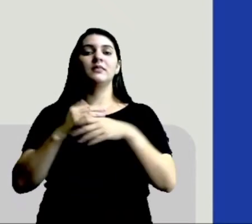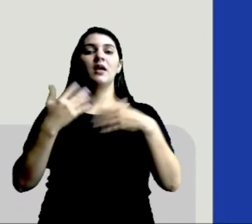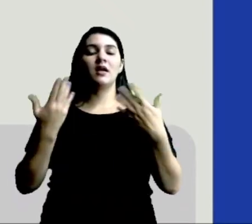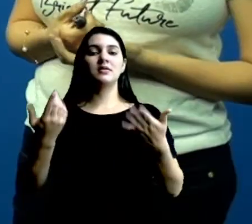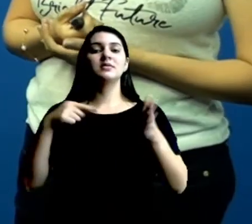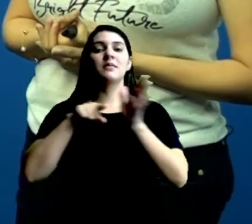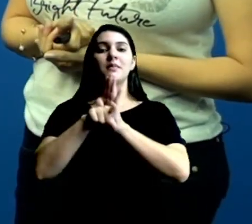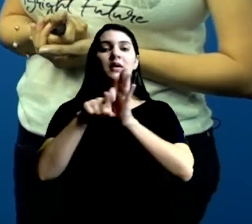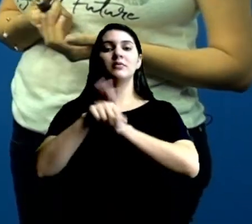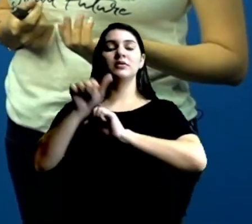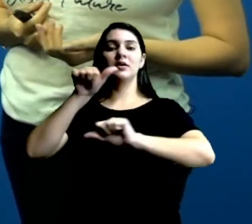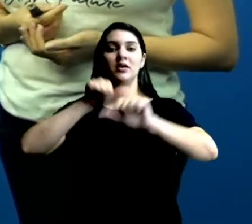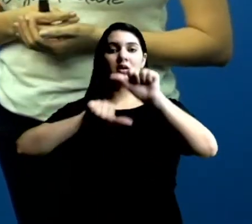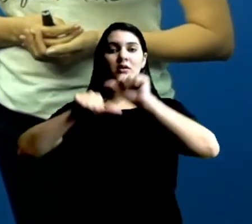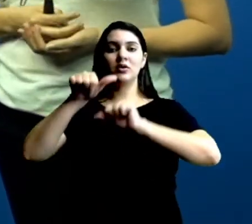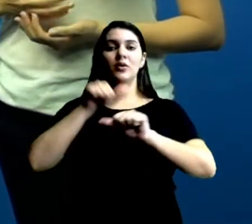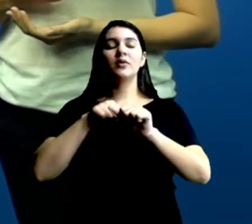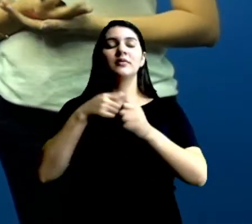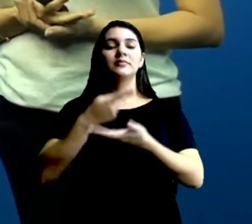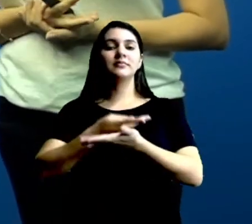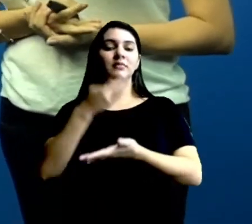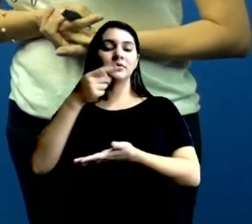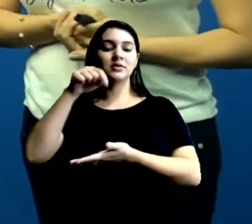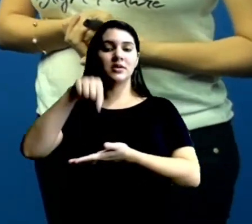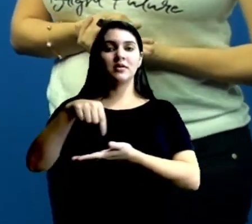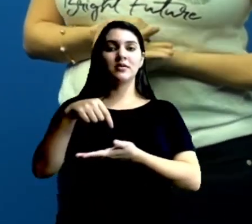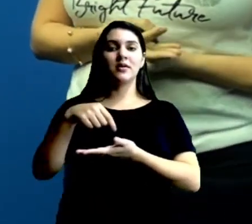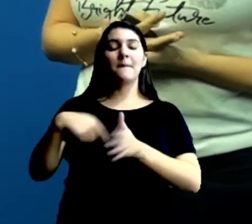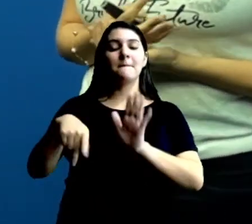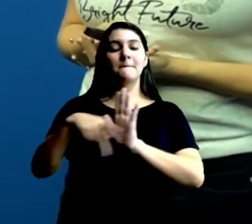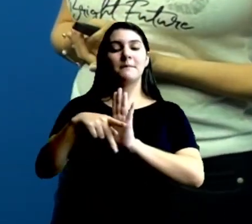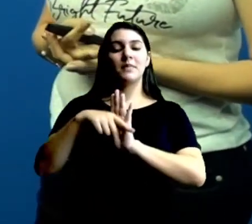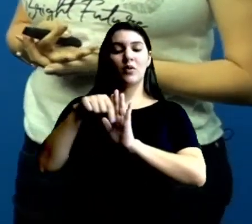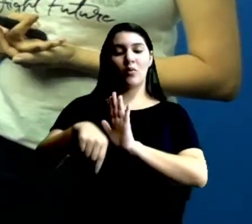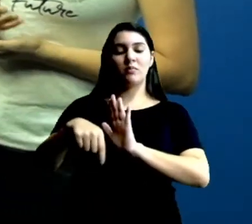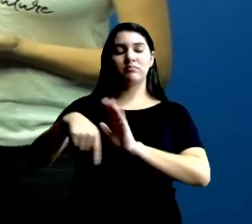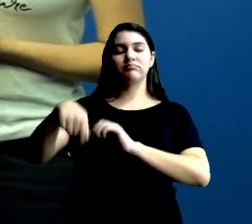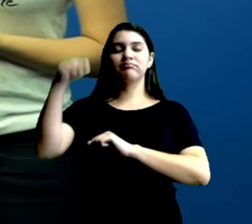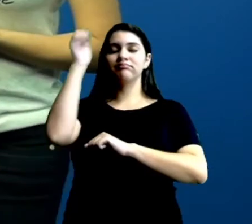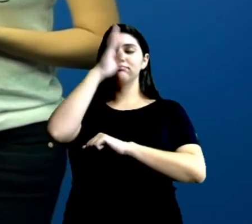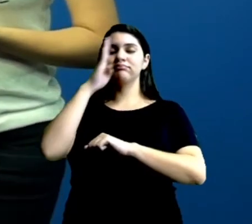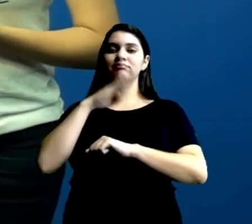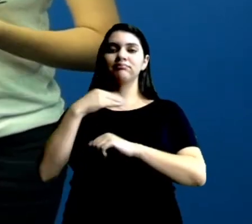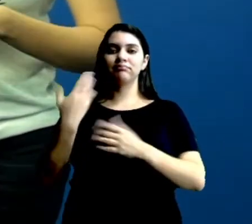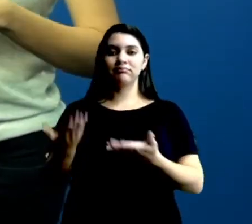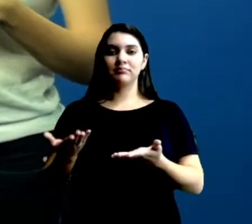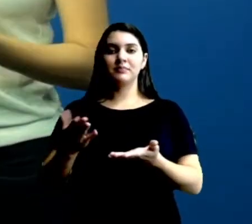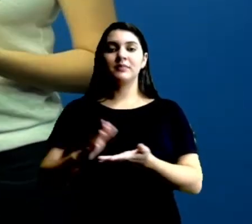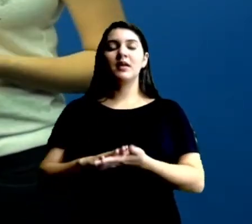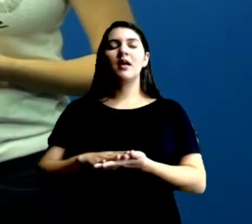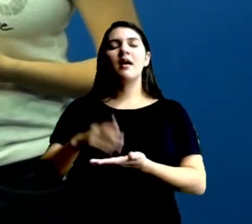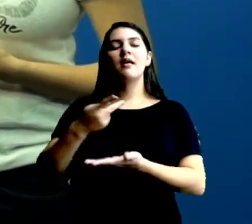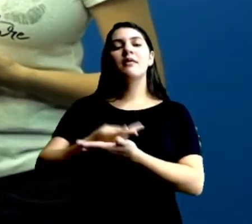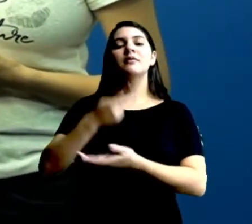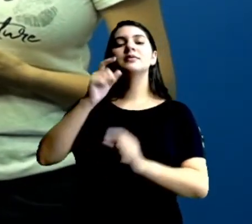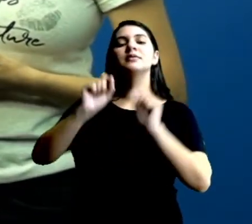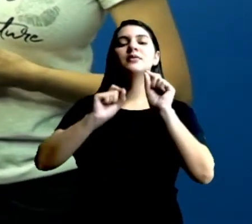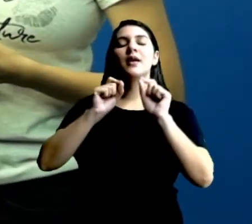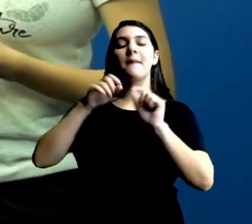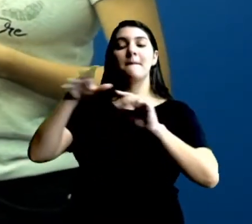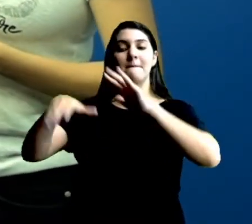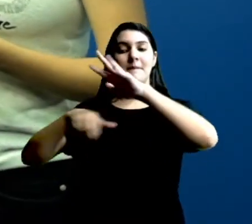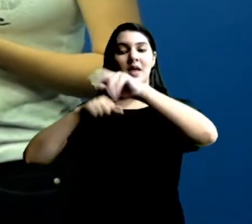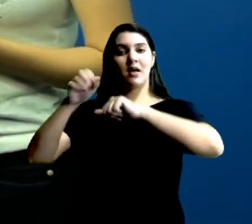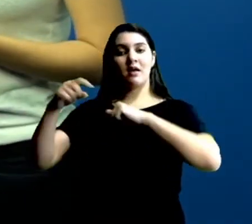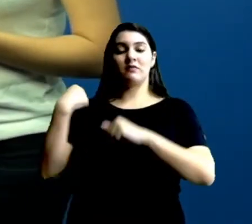questão da troca que acontecia aqui propriamente no nosso país. Acontecia deles pegarem as nossas riquezas,